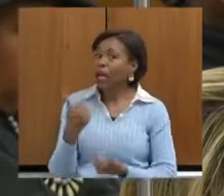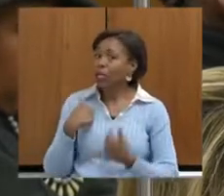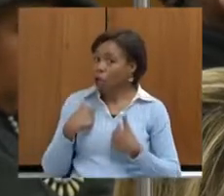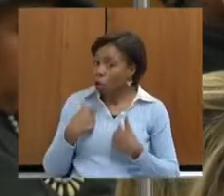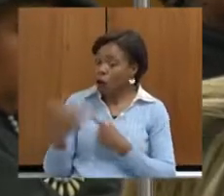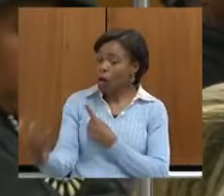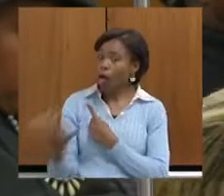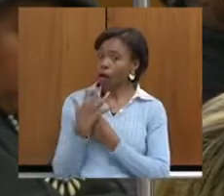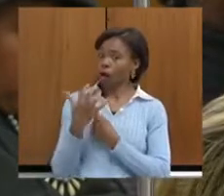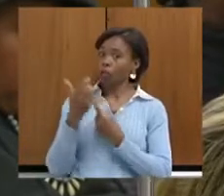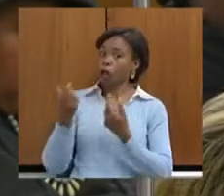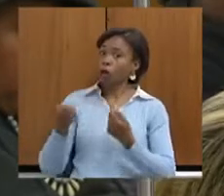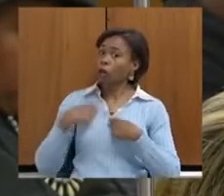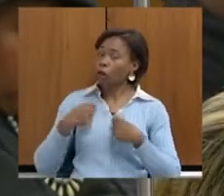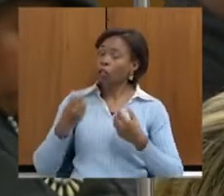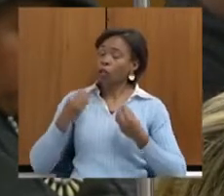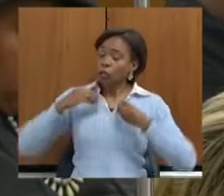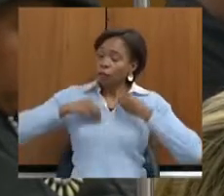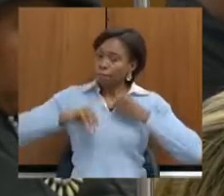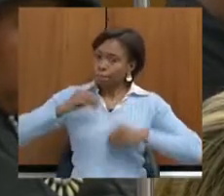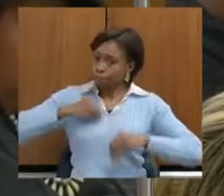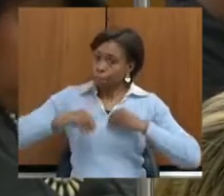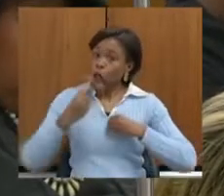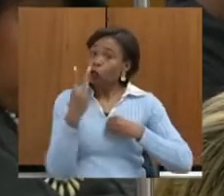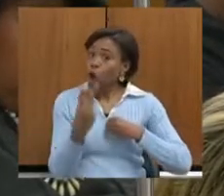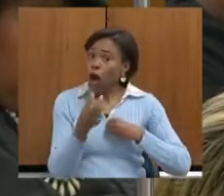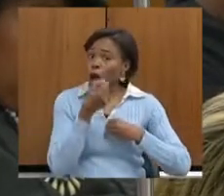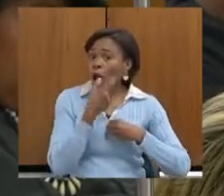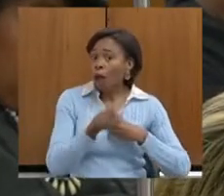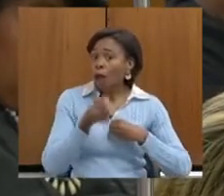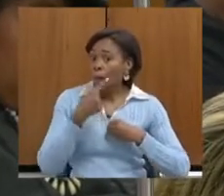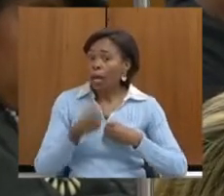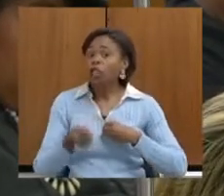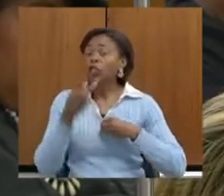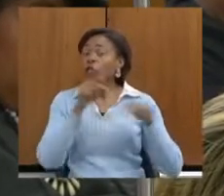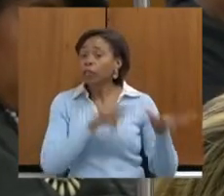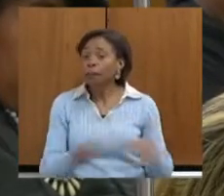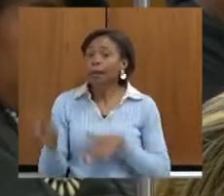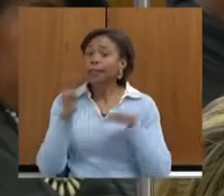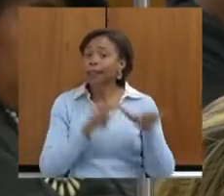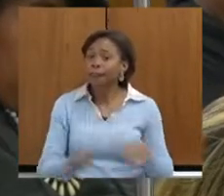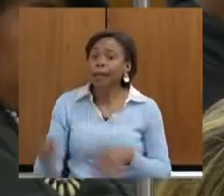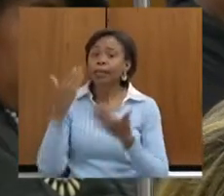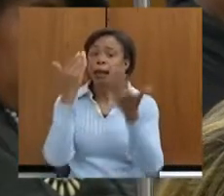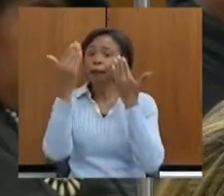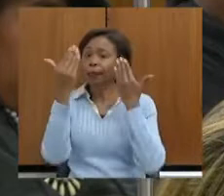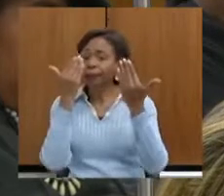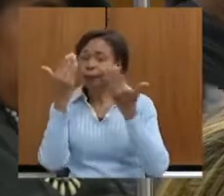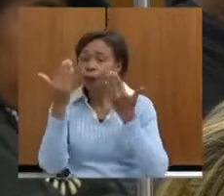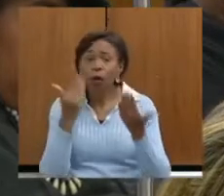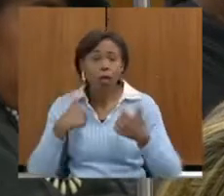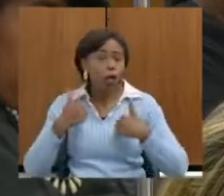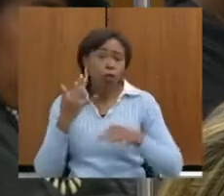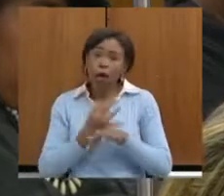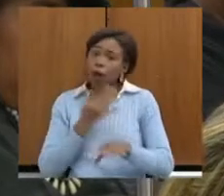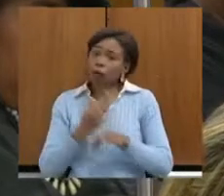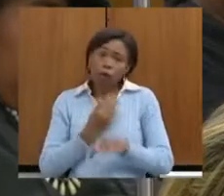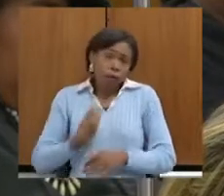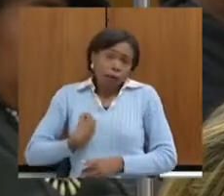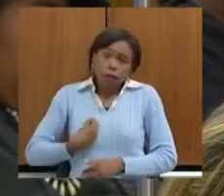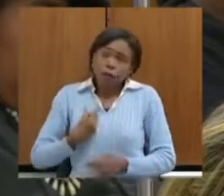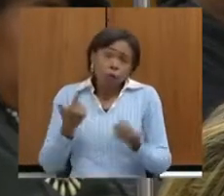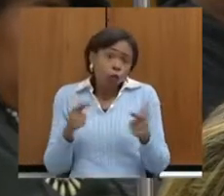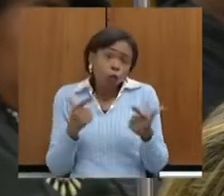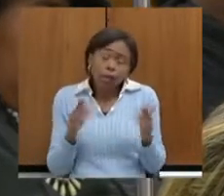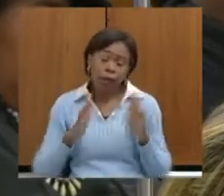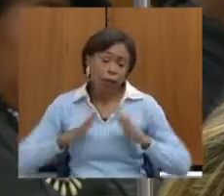antes depressivos eu vou para Ouro Preto em uma semana fazer tratamento com psicólogo e psiquiatra eu não aguento mais essa vida porque eu não tenho